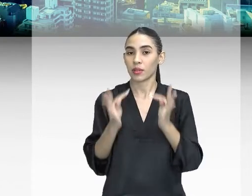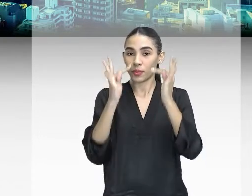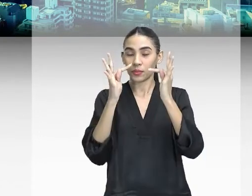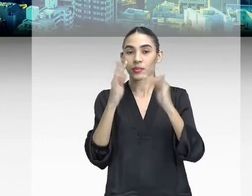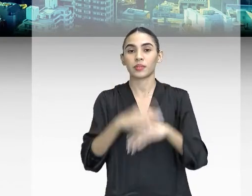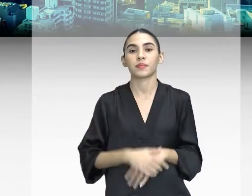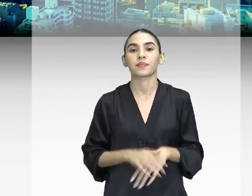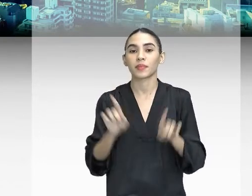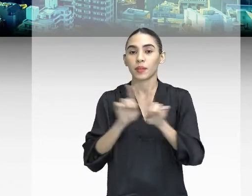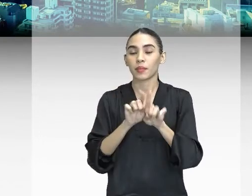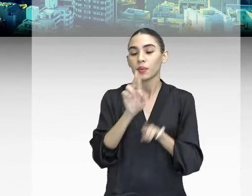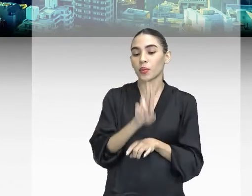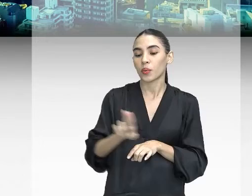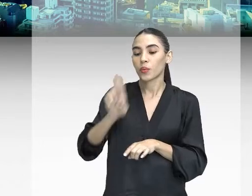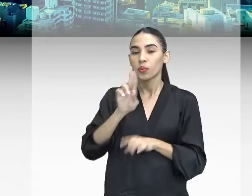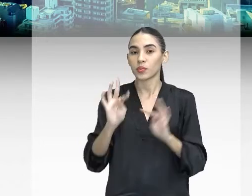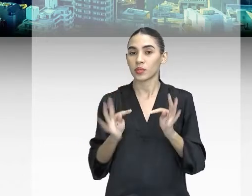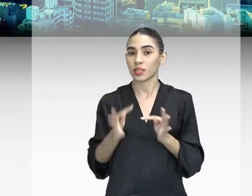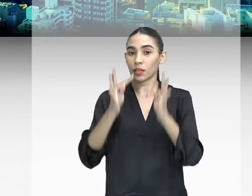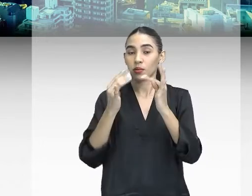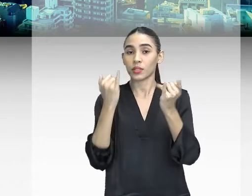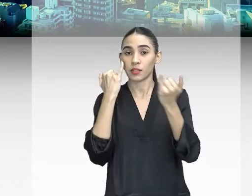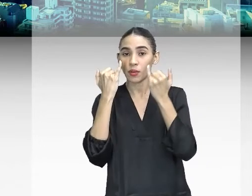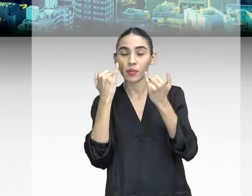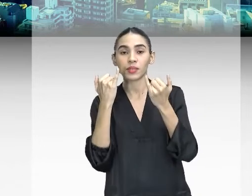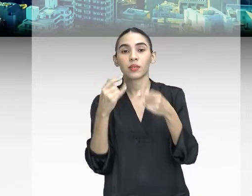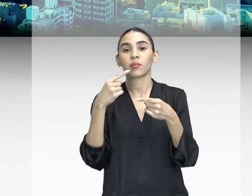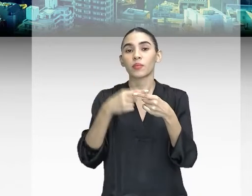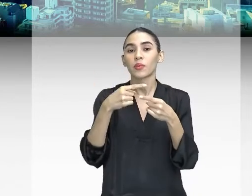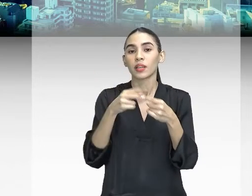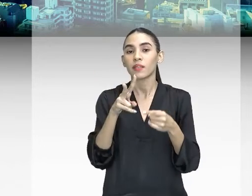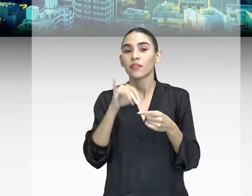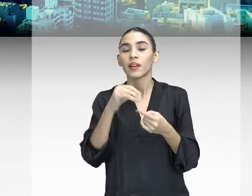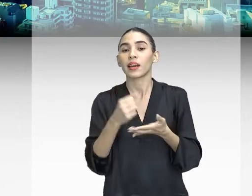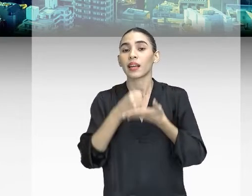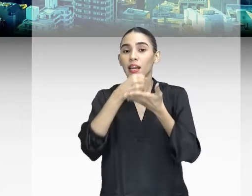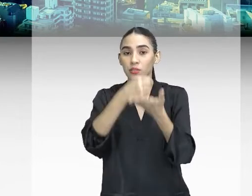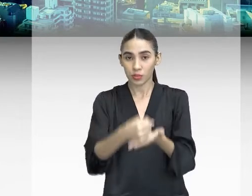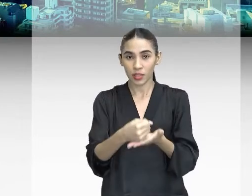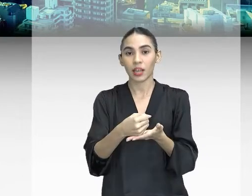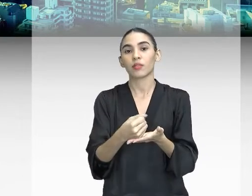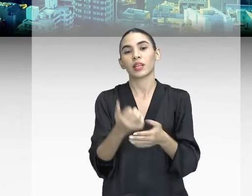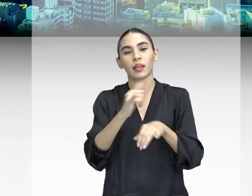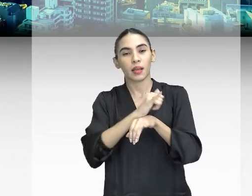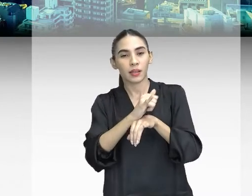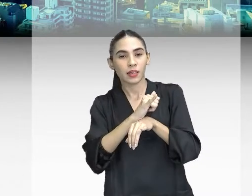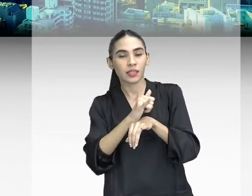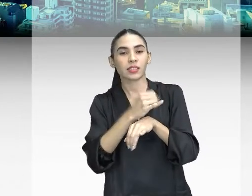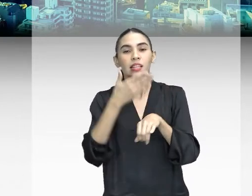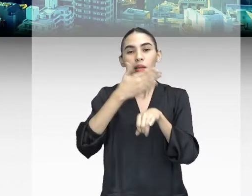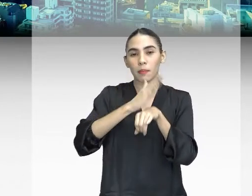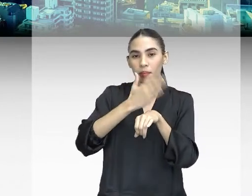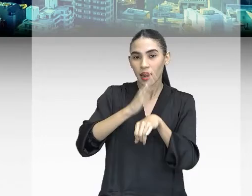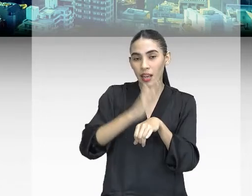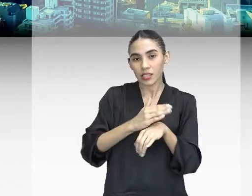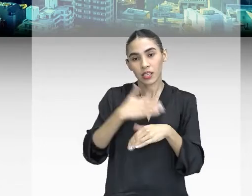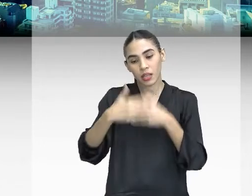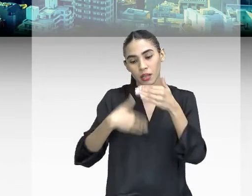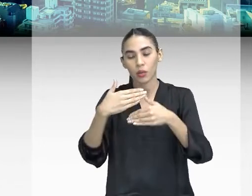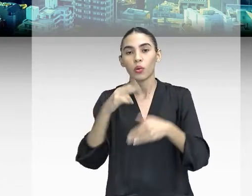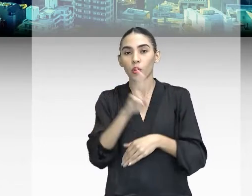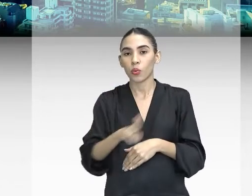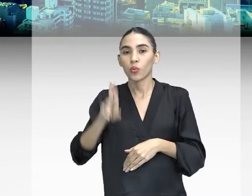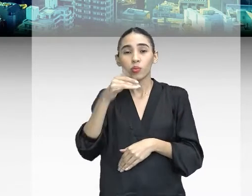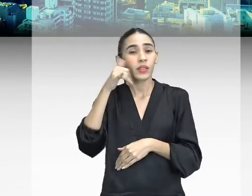tecnologias, o uso dessas tecnologias da informação justamente para tornar mais dinâmico ali esse processo e agredir cada